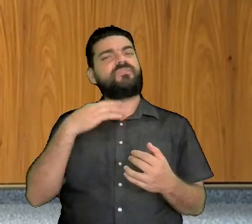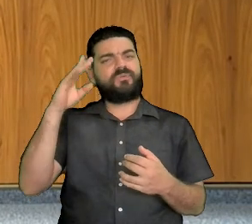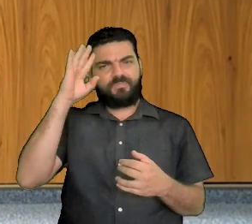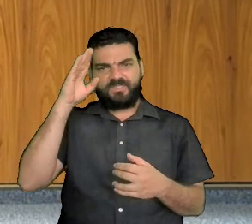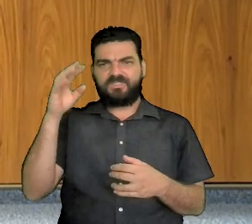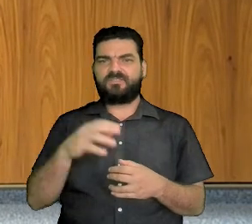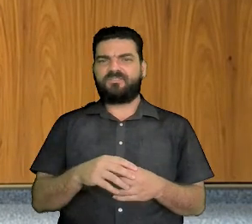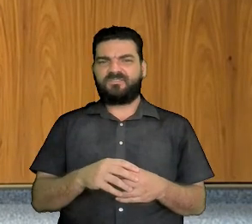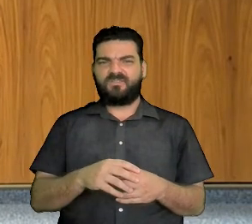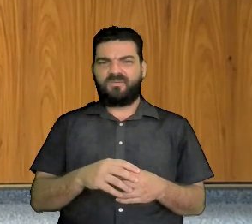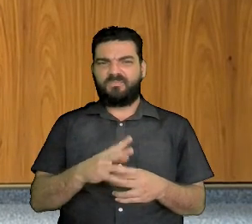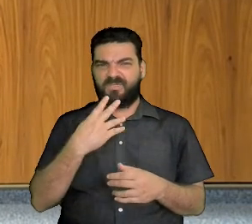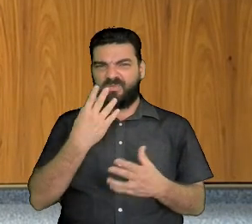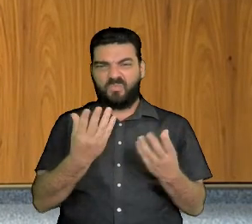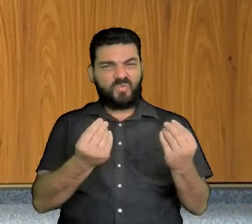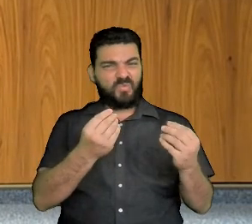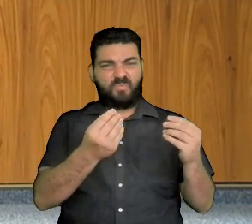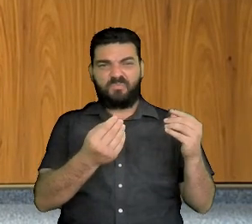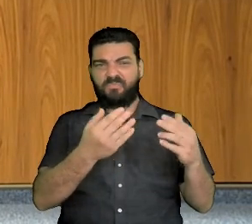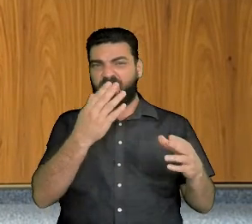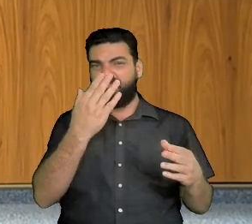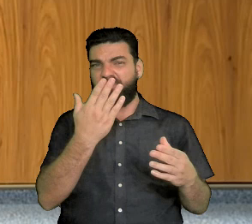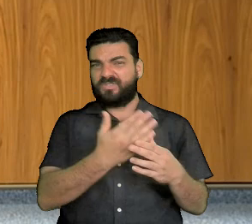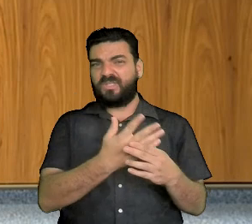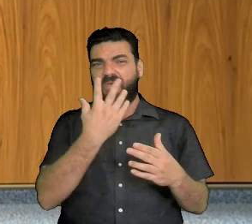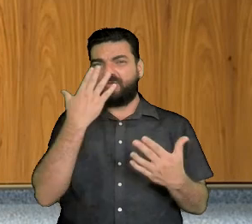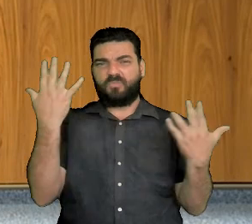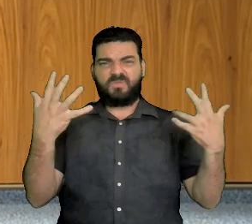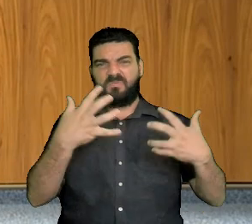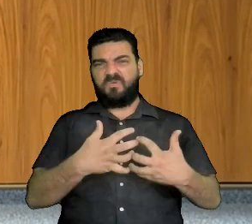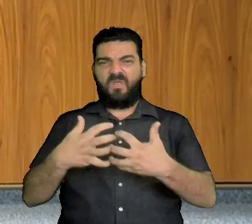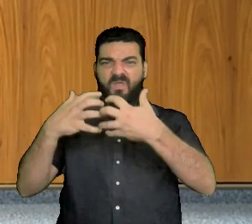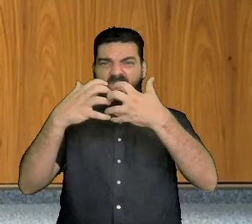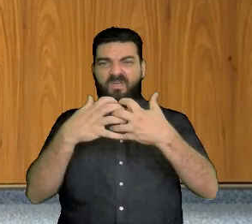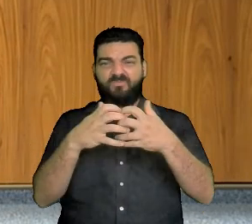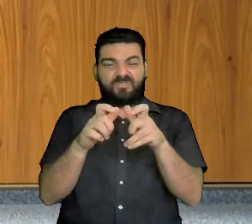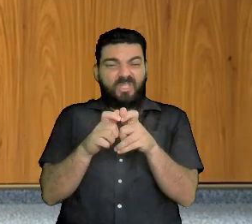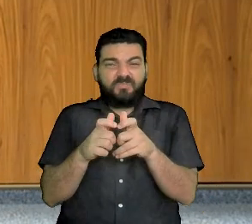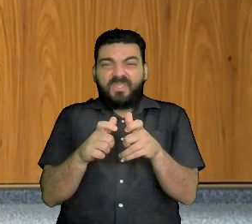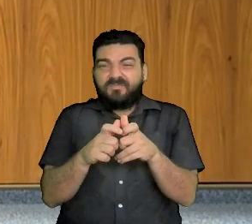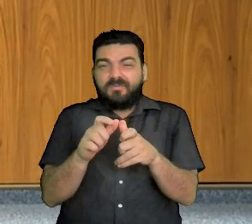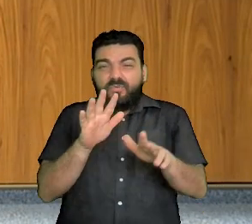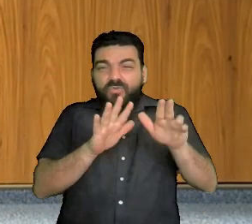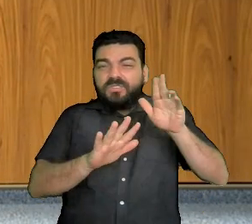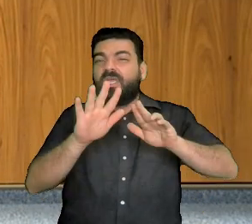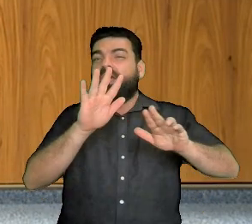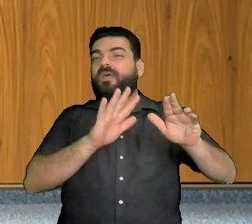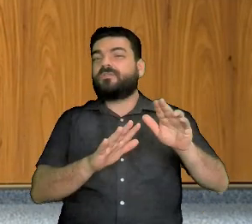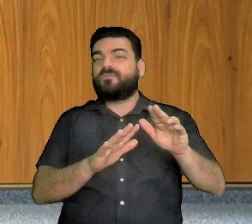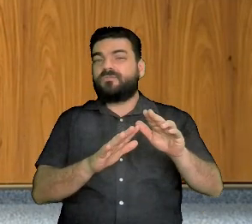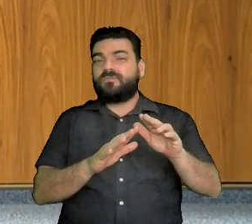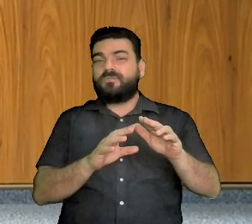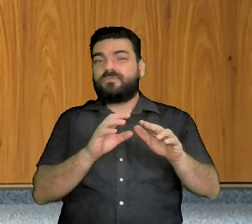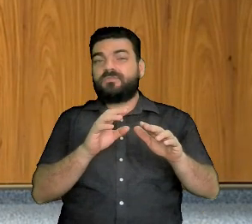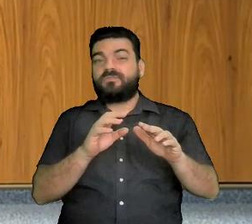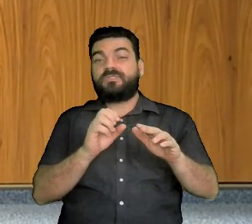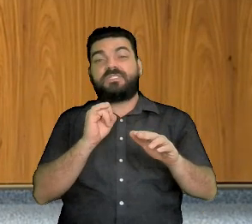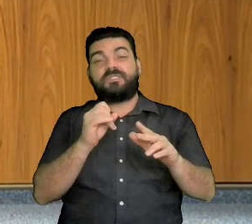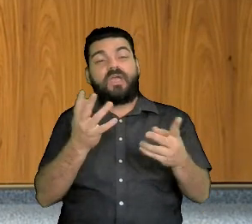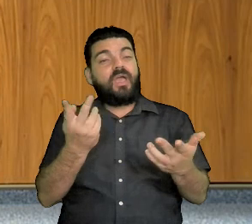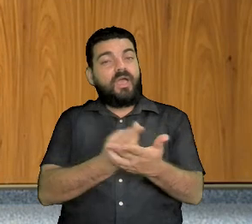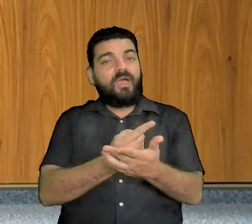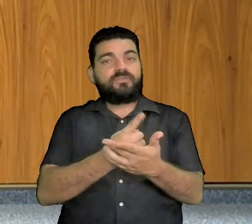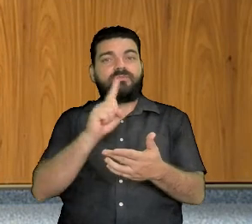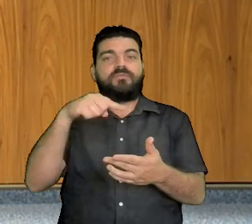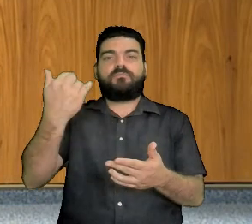voltar, e nós vamos ter que dar andamento. E sempre fiz a seguinte imagem: mexer com um grande volume de processo é você dirigir uma carreta numa cidade pequena. Você tem que